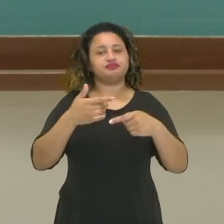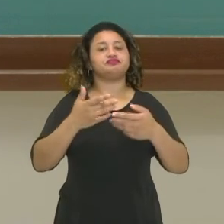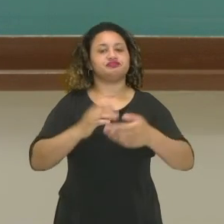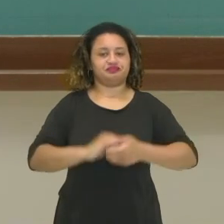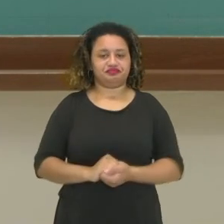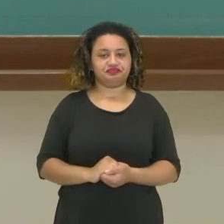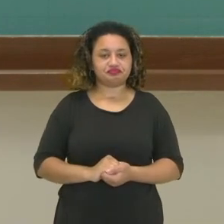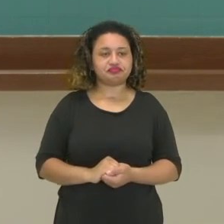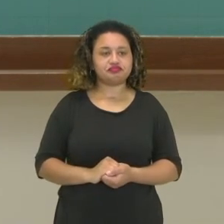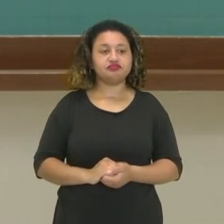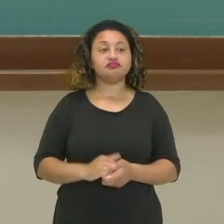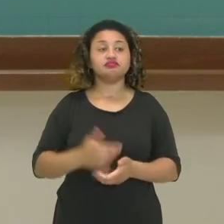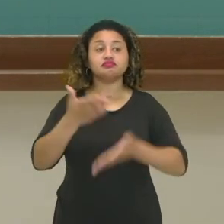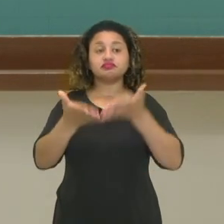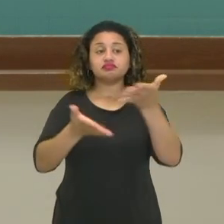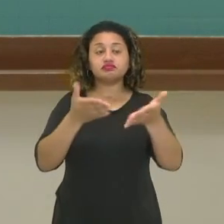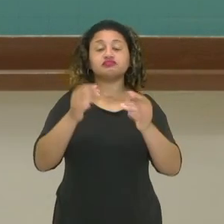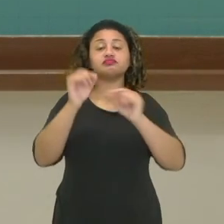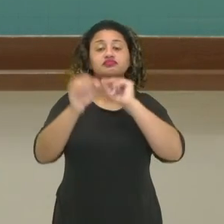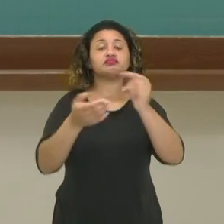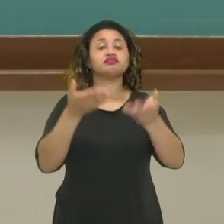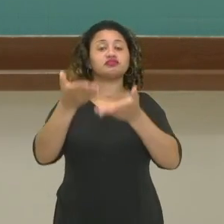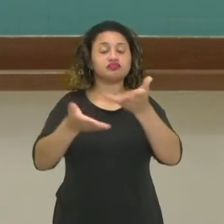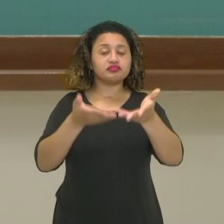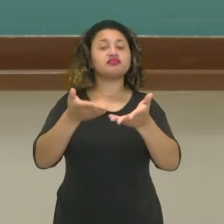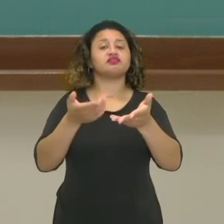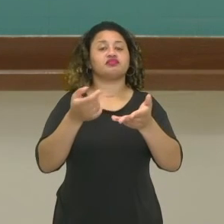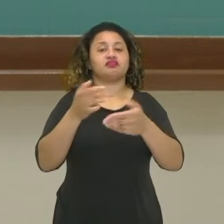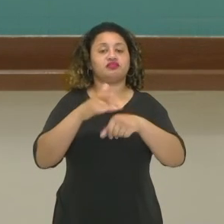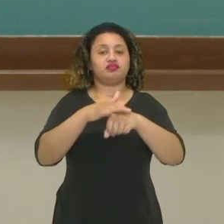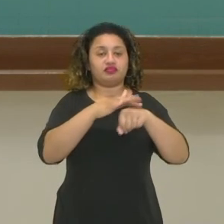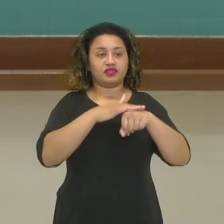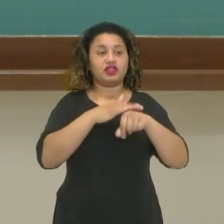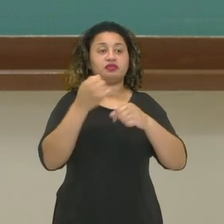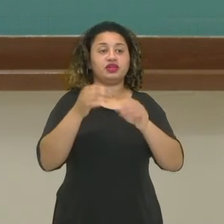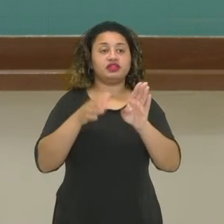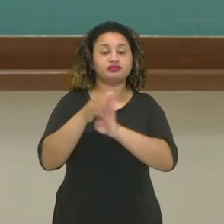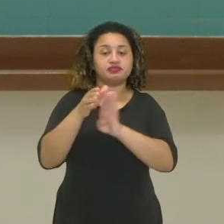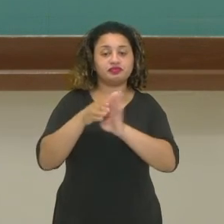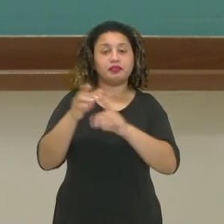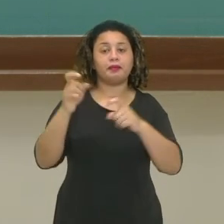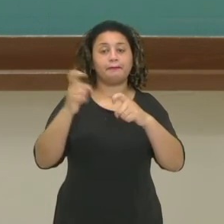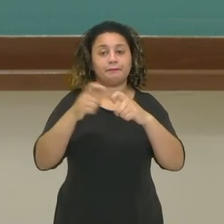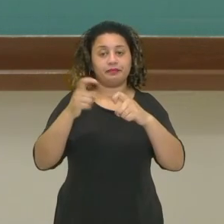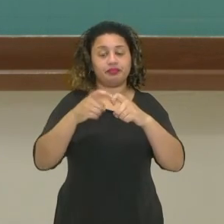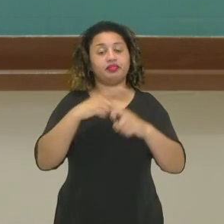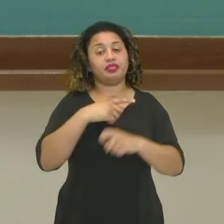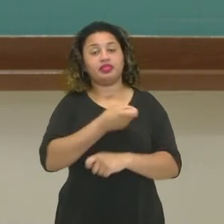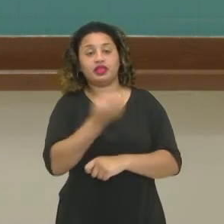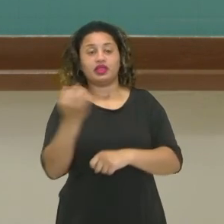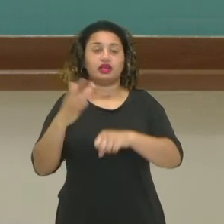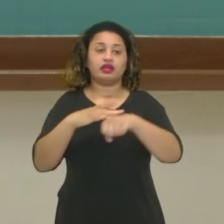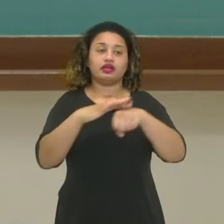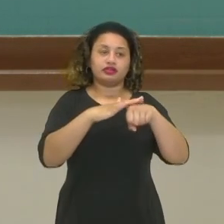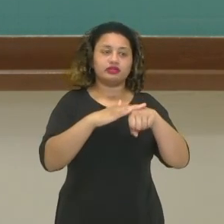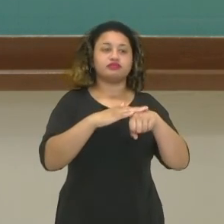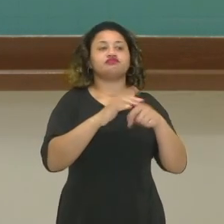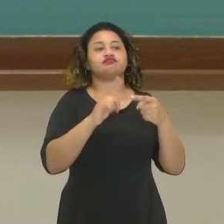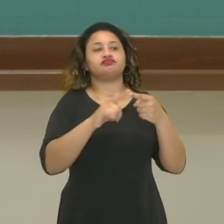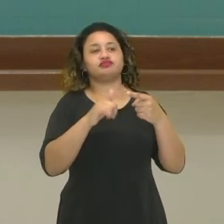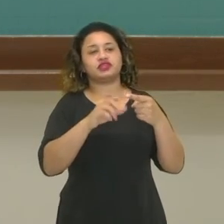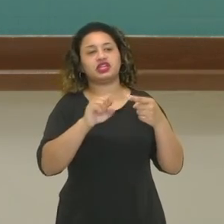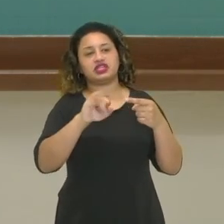Tratamento. O tratamento das ISTs deve seguir orientação médica. Existem algumas ISTs, né, como sífilis,